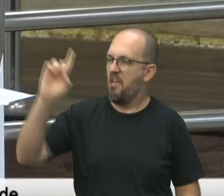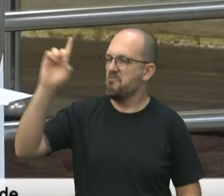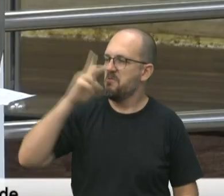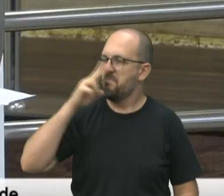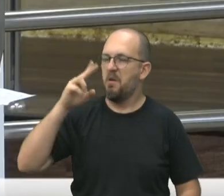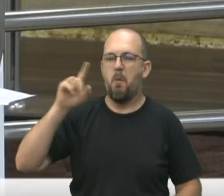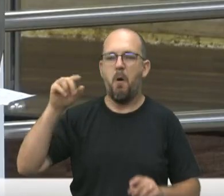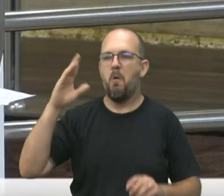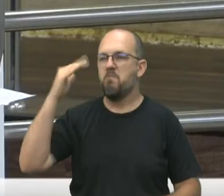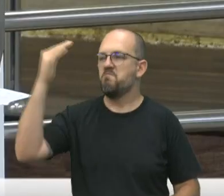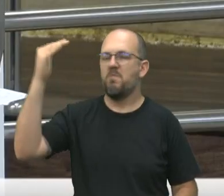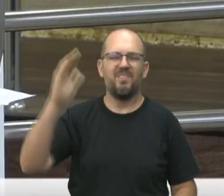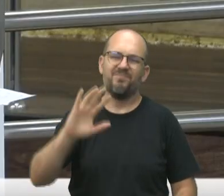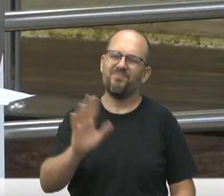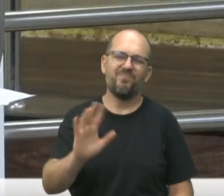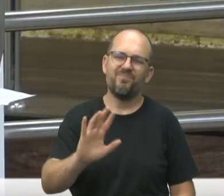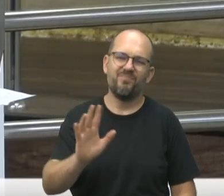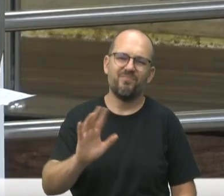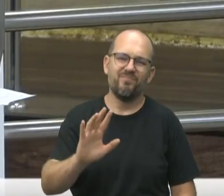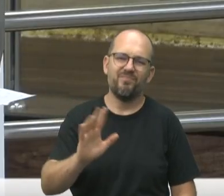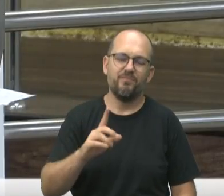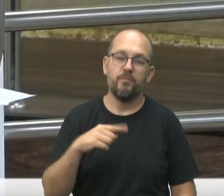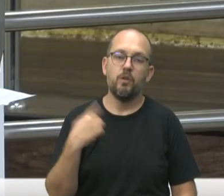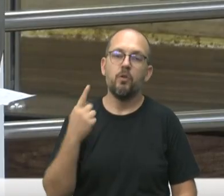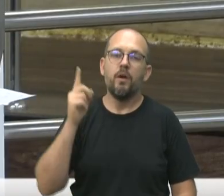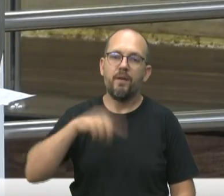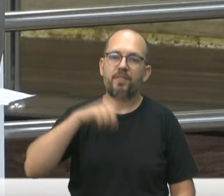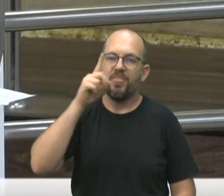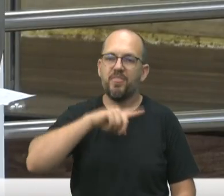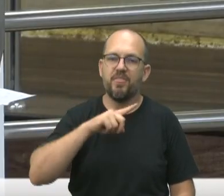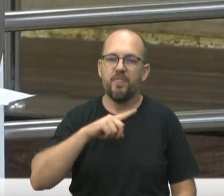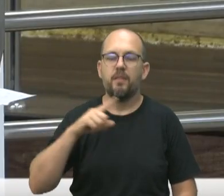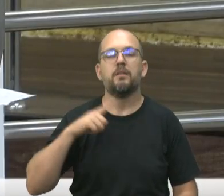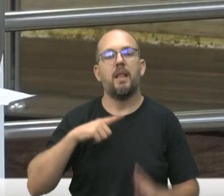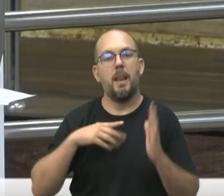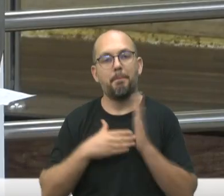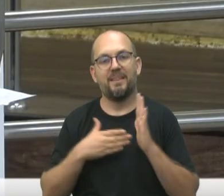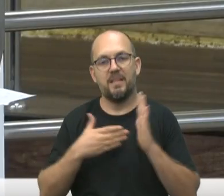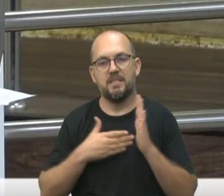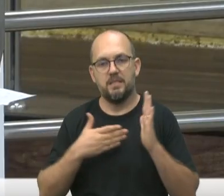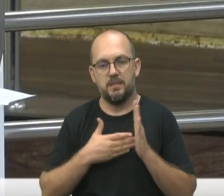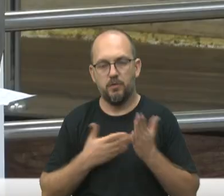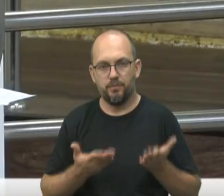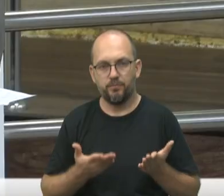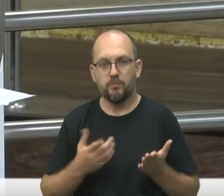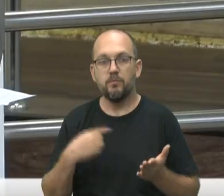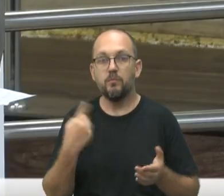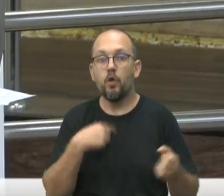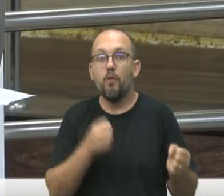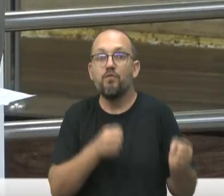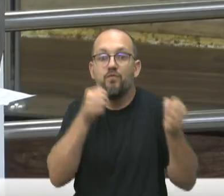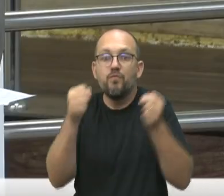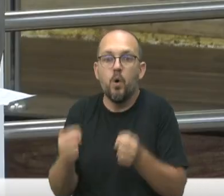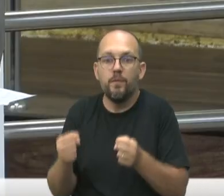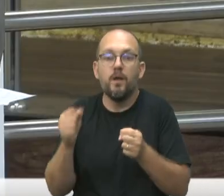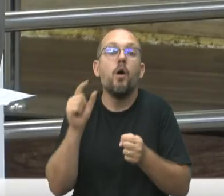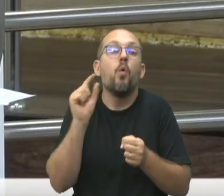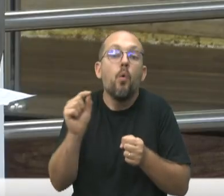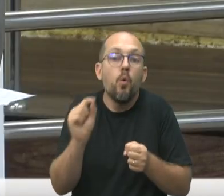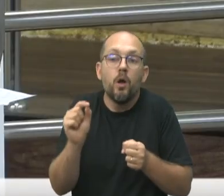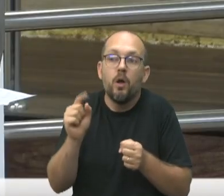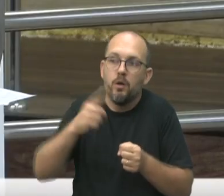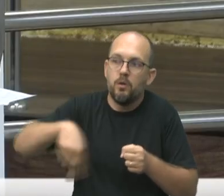do tipo. Nenhum de nós é. Nós somos falhos, nós somos limitados, e a nossa força, se existe, ela vem da